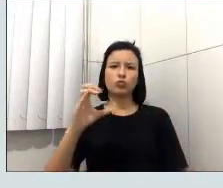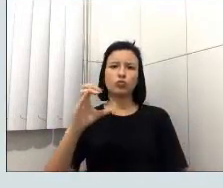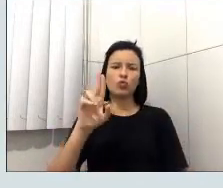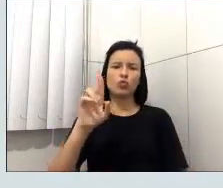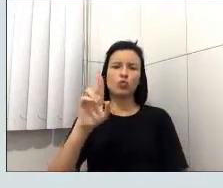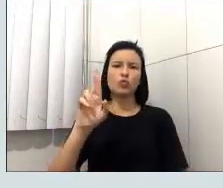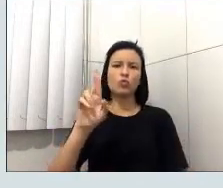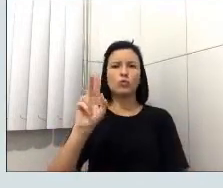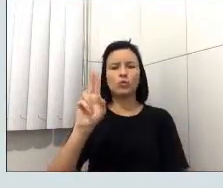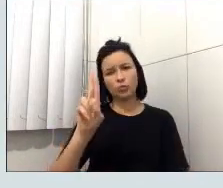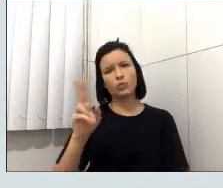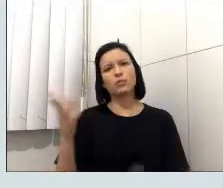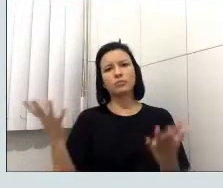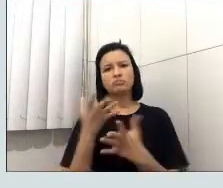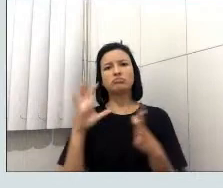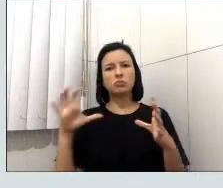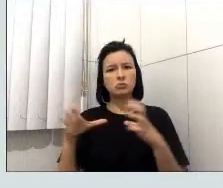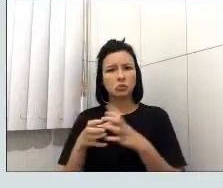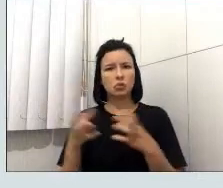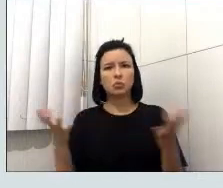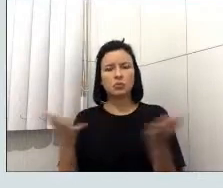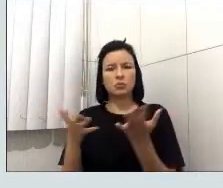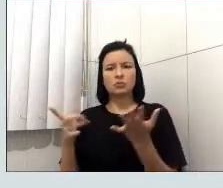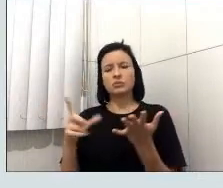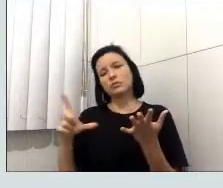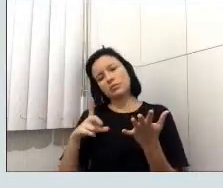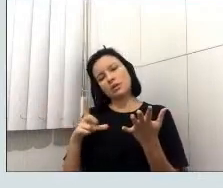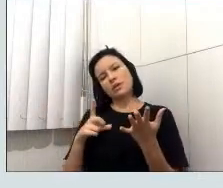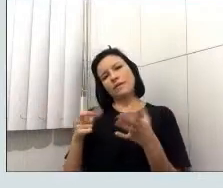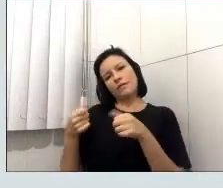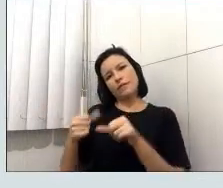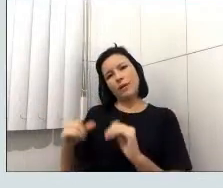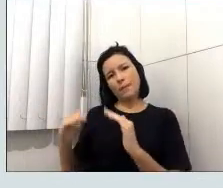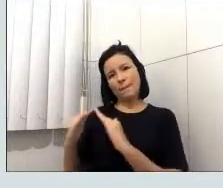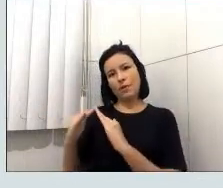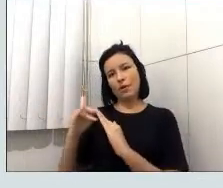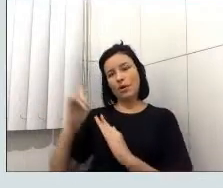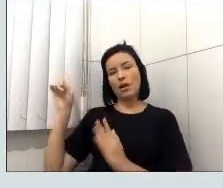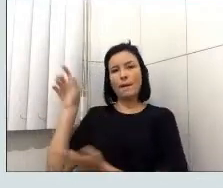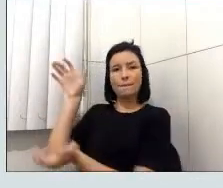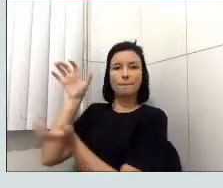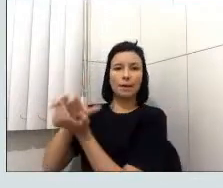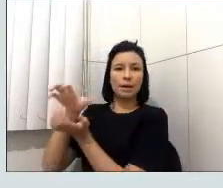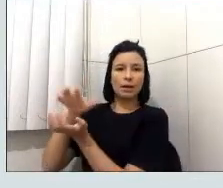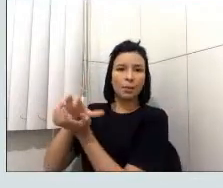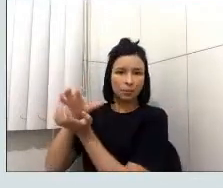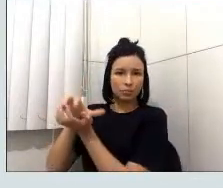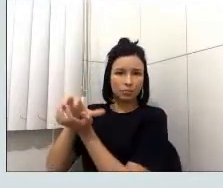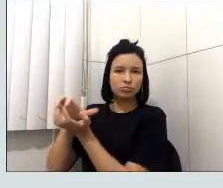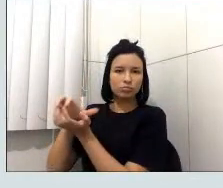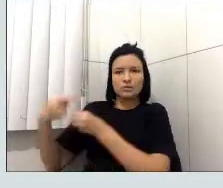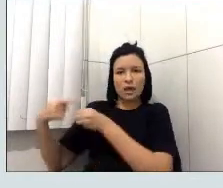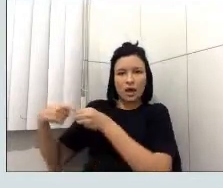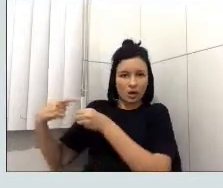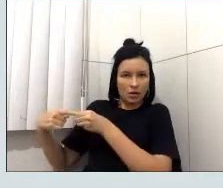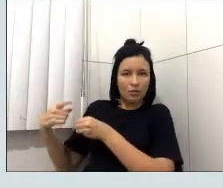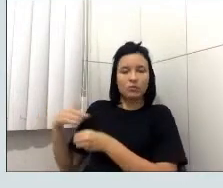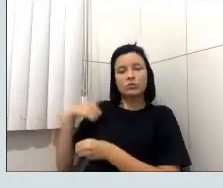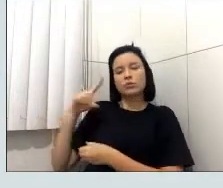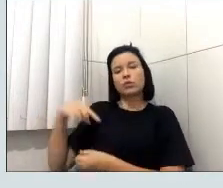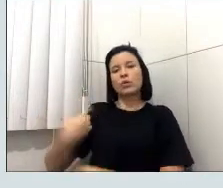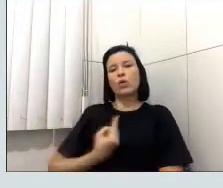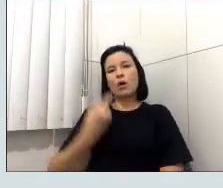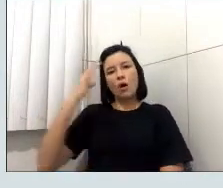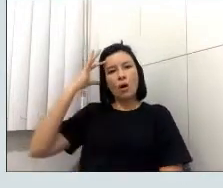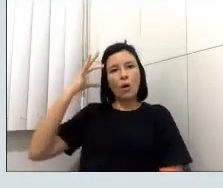habitam aqui, um grupo deles habitam aqui o interior de Pernambuco, e é importante a gente compreender, para a gente fechar